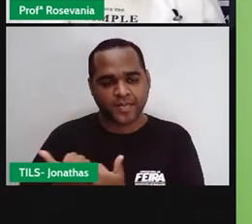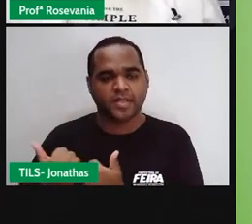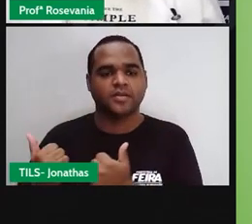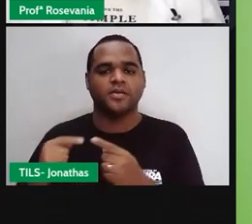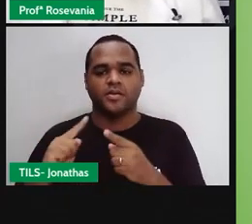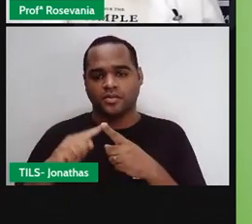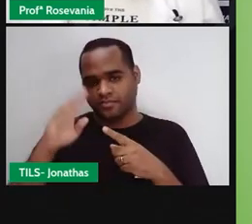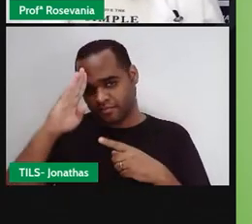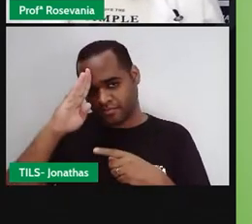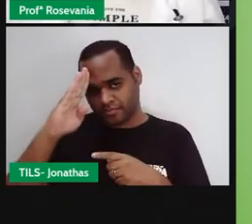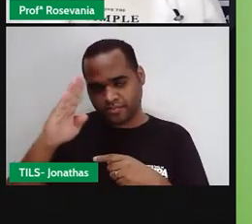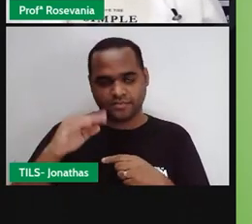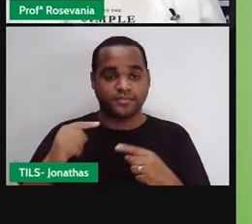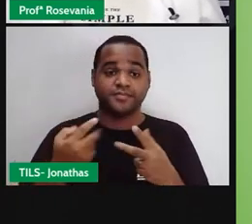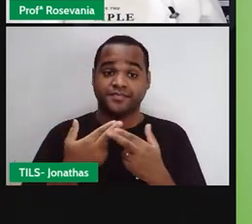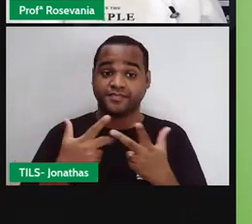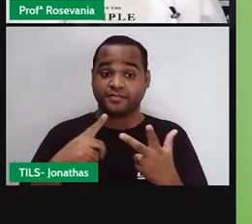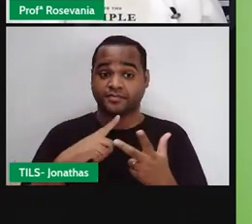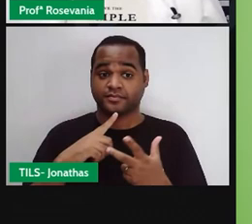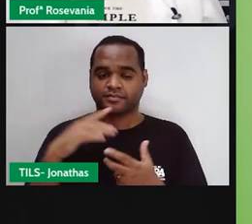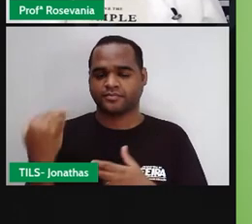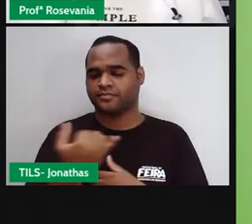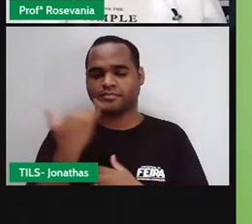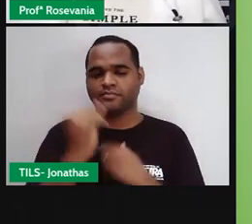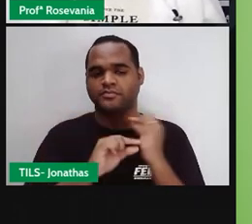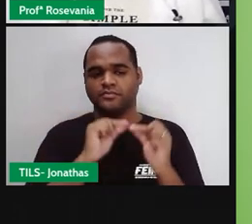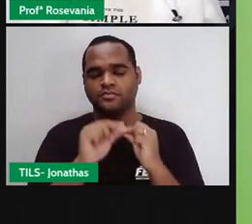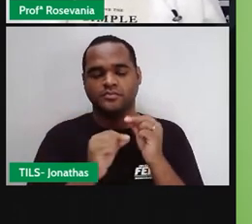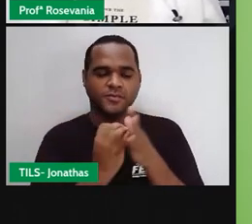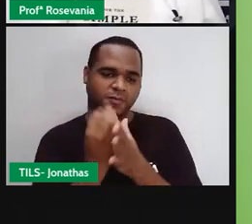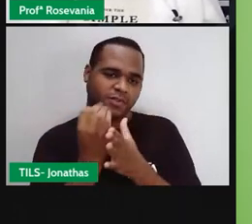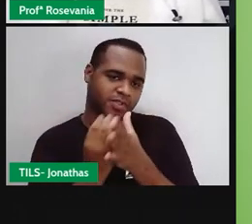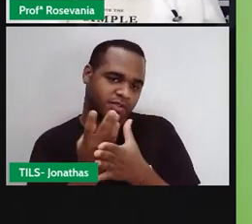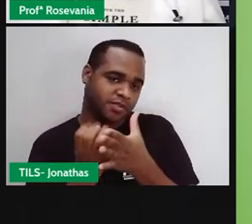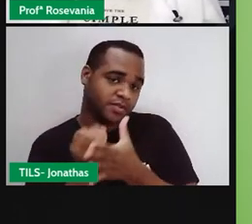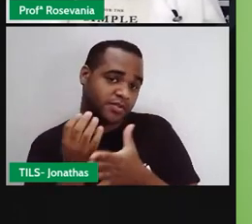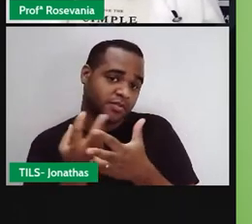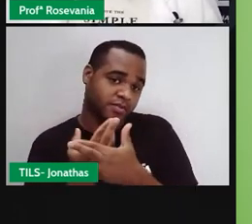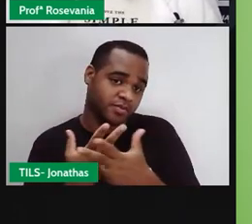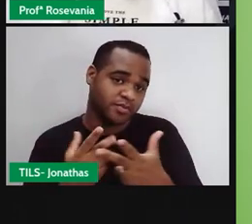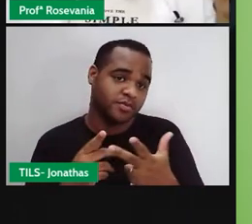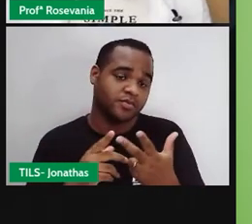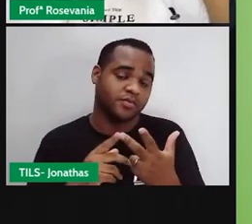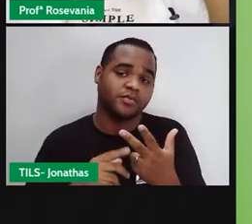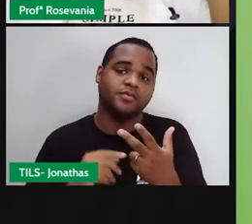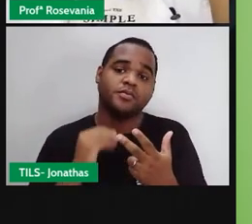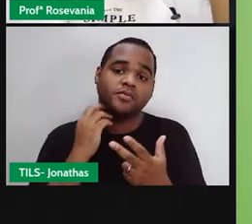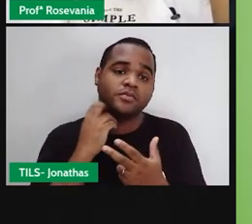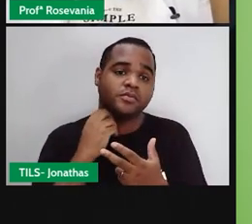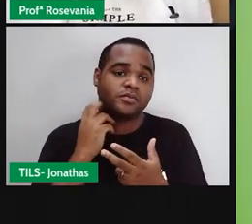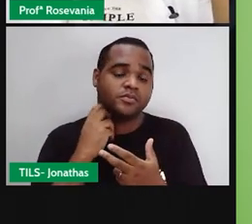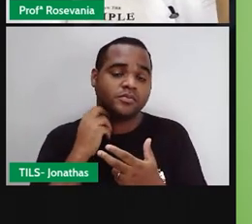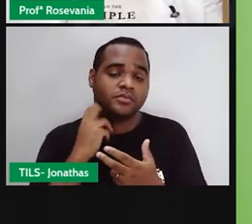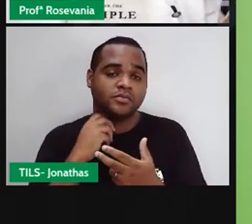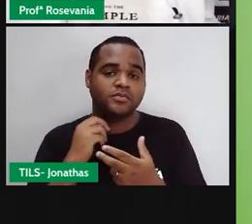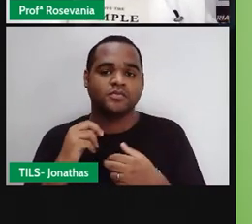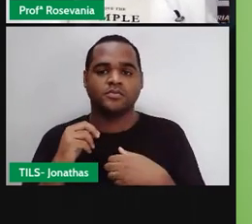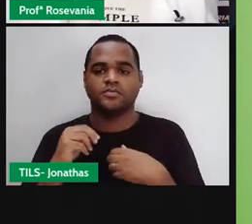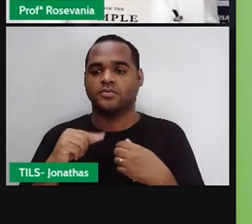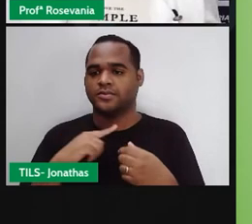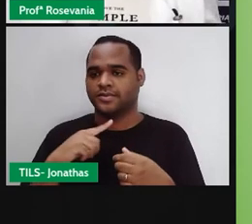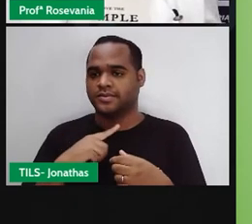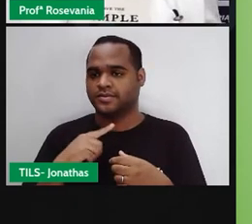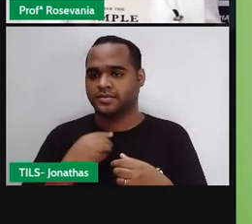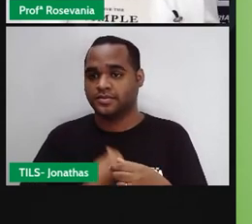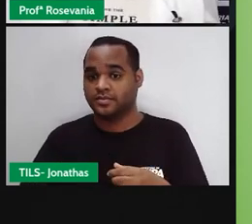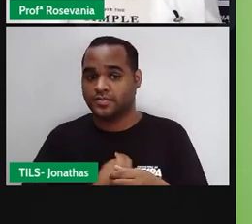foi o primeiro motivo que a gente começou a ter para a fabricação, né, desses produtos aí, do nosso parque industrial.